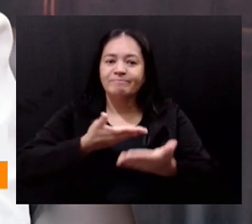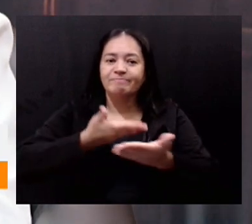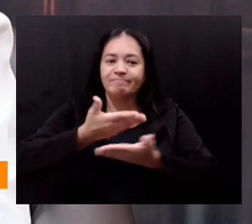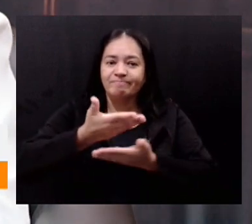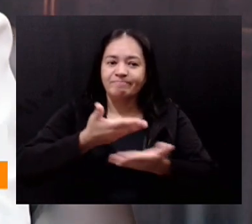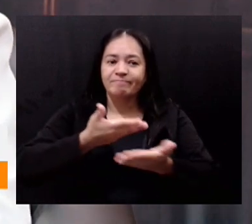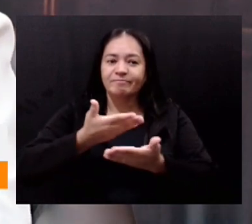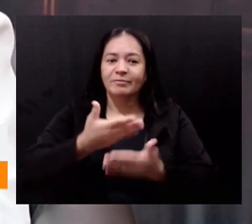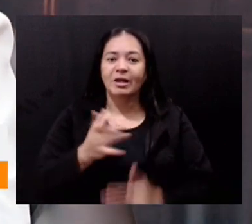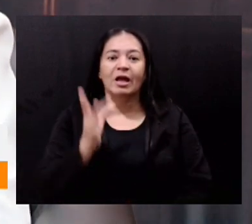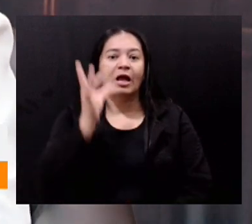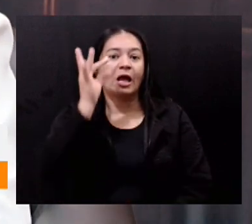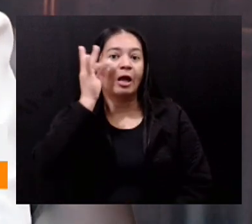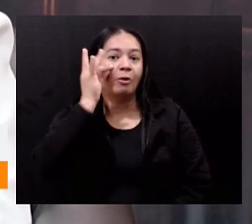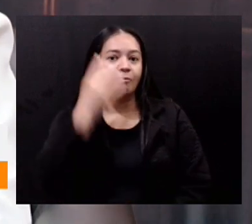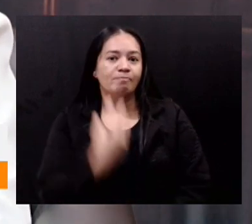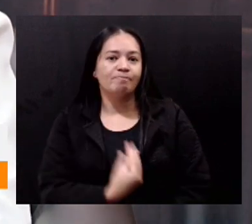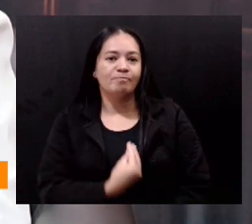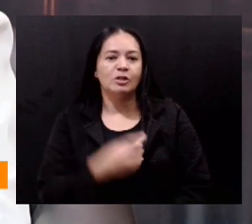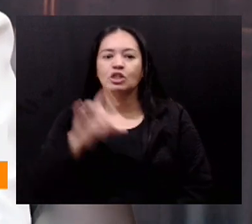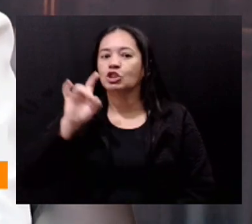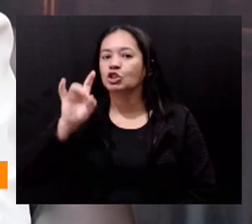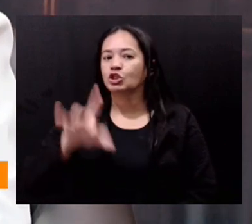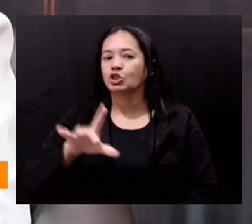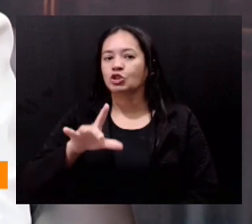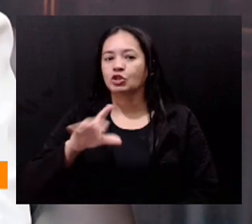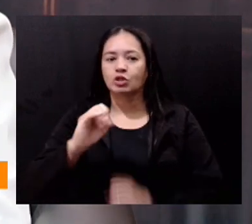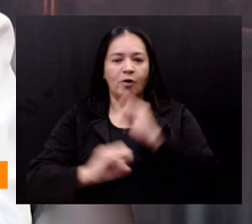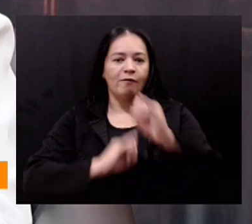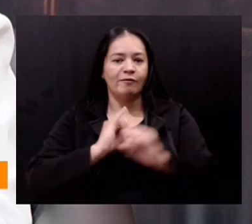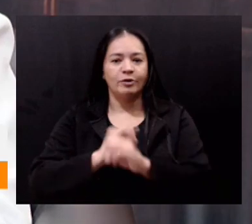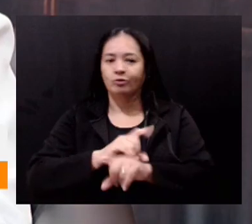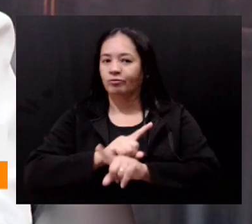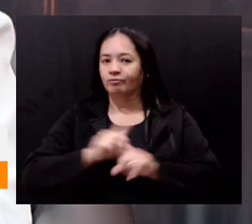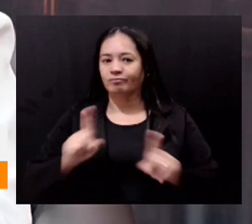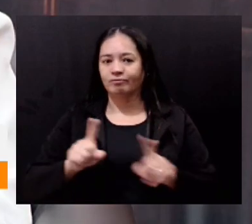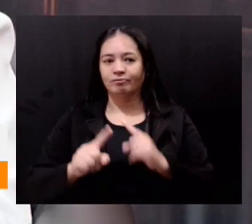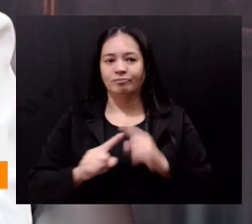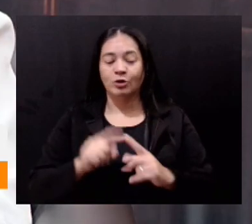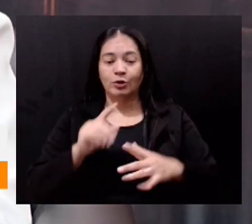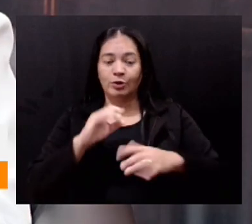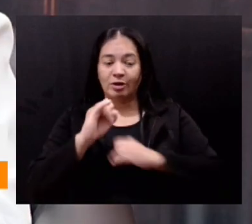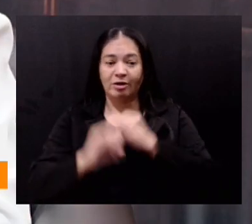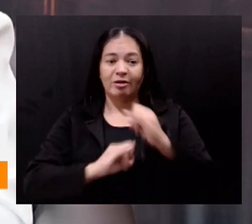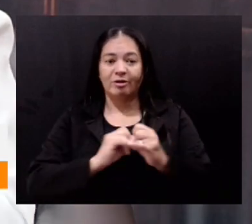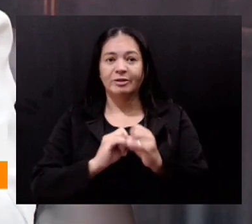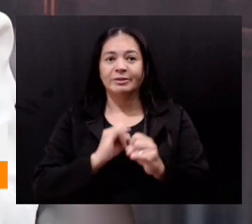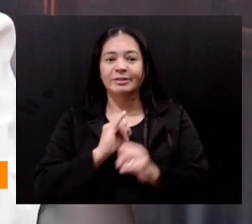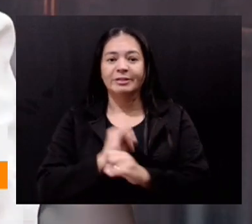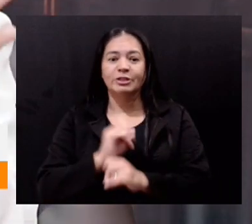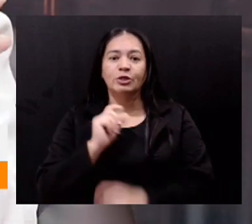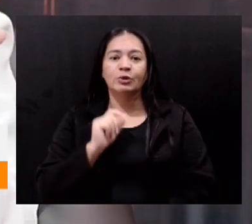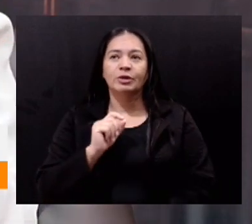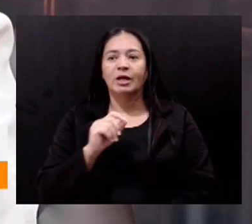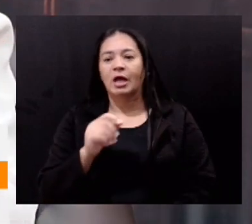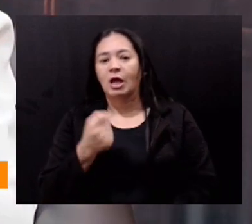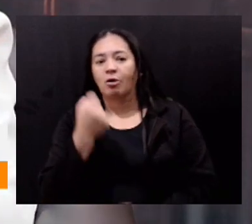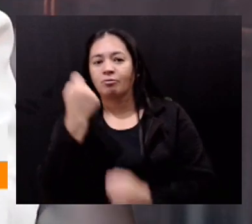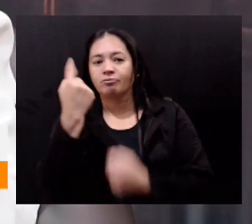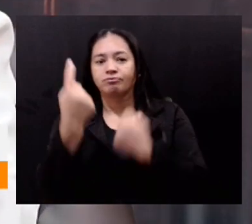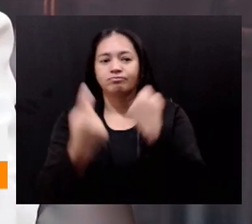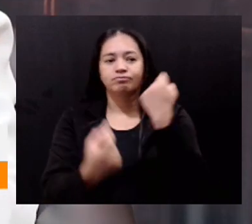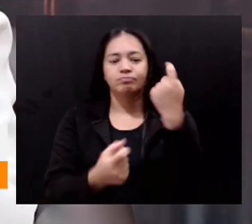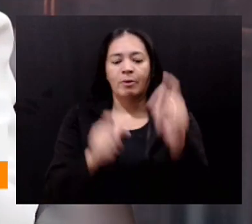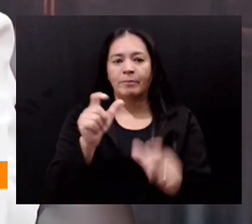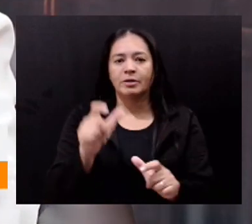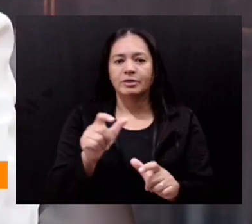não ficar só no virtual, né, Uhum. porque a internet é muito isso, muitas pessoas têm vários seguidores,